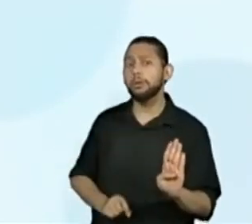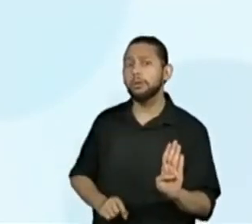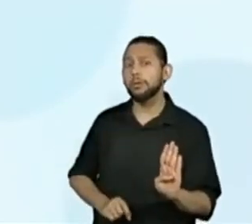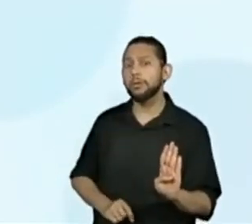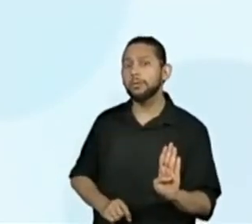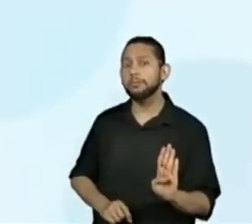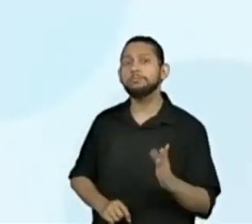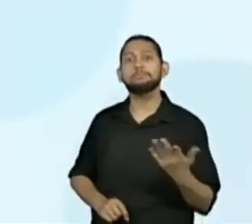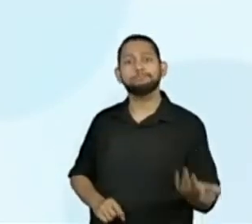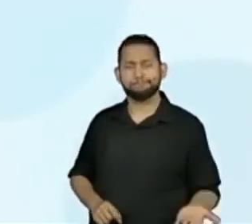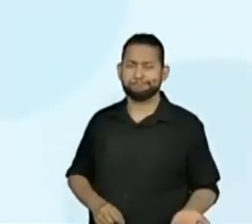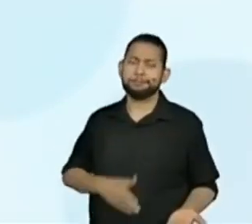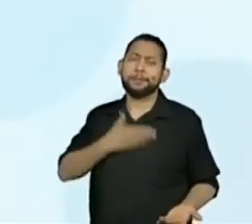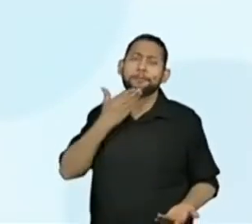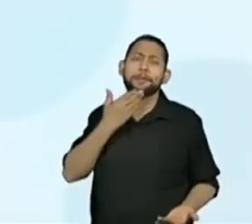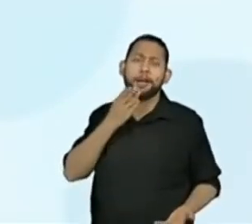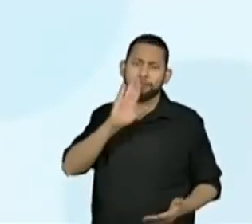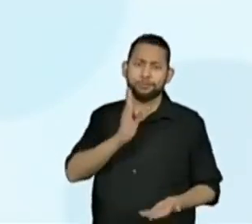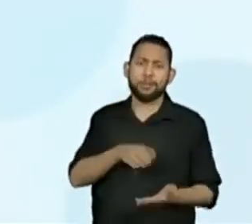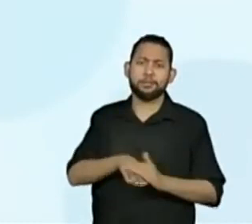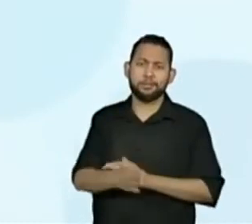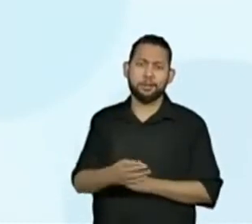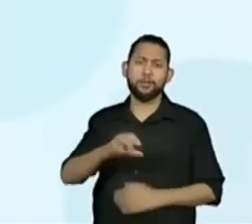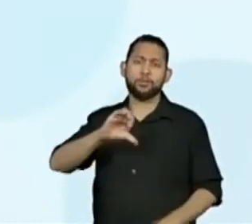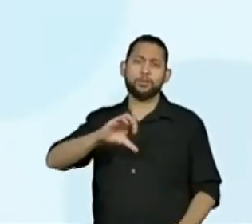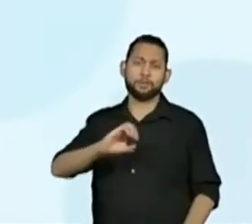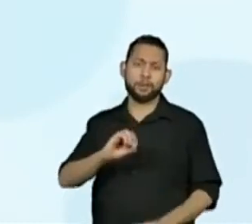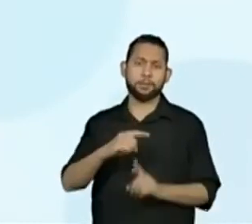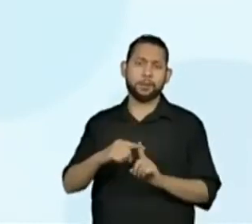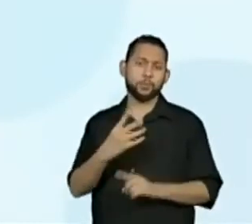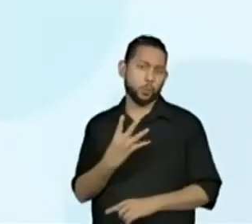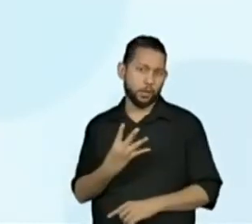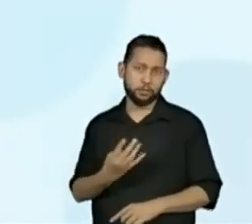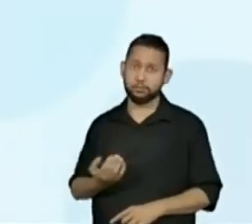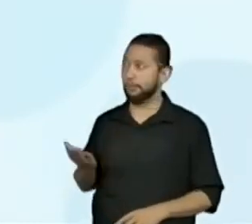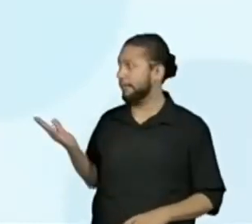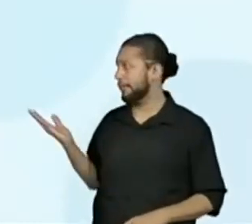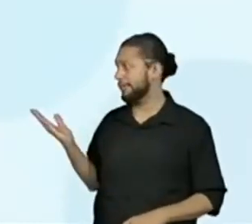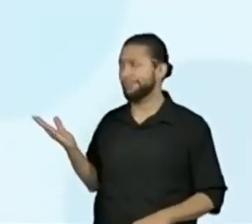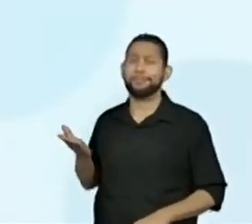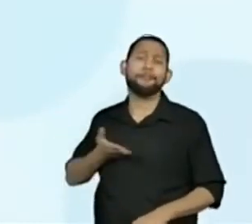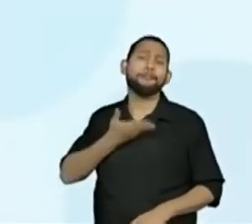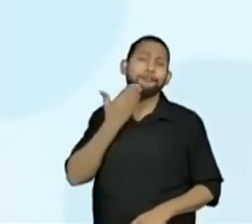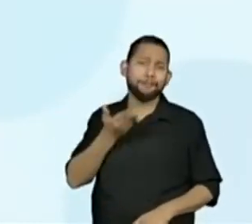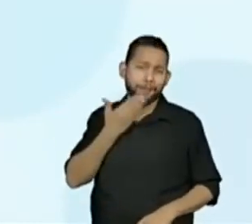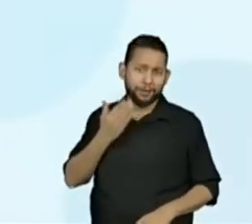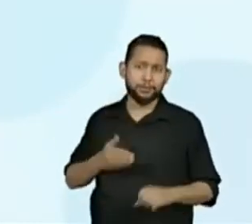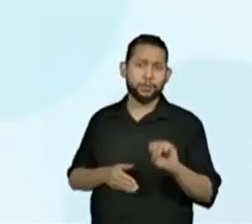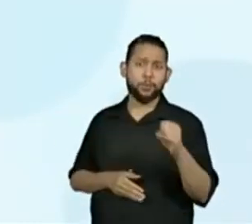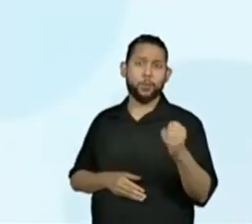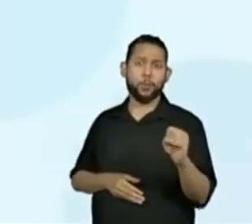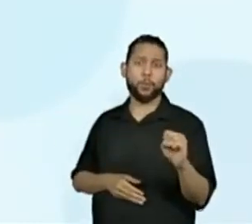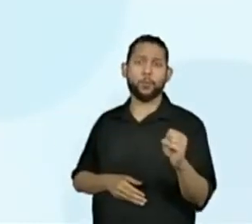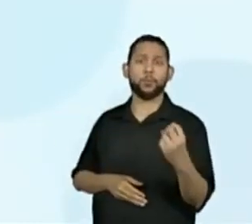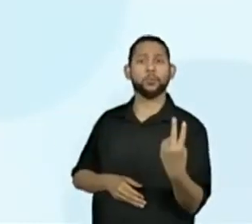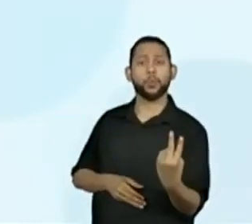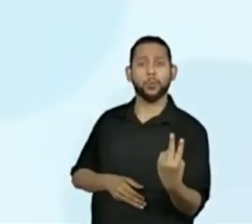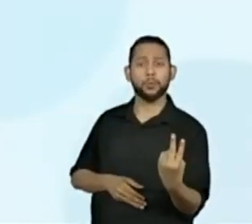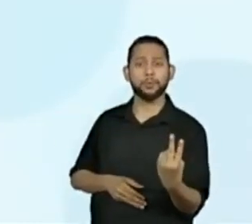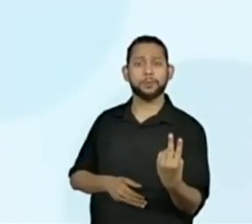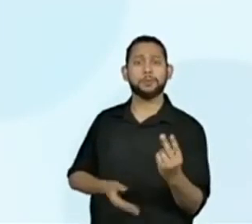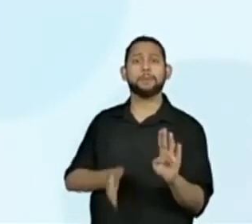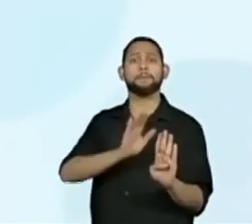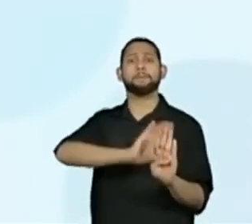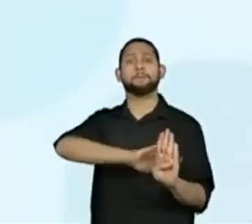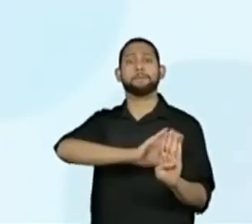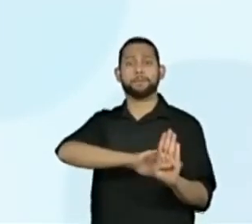94, muito fácil. Muito bom. Esse outro também não é difícil, vocês podem ler conosco? Já